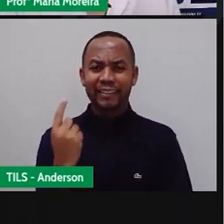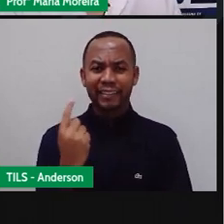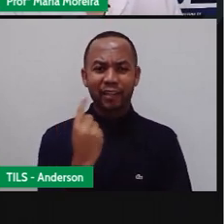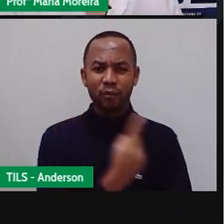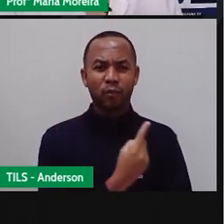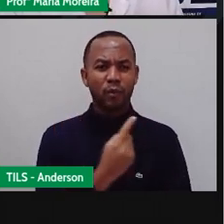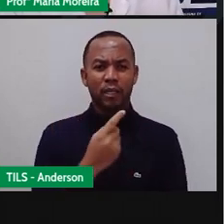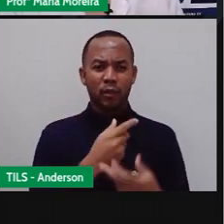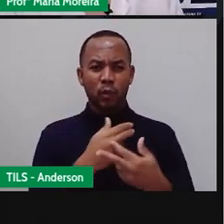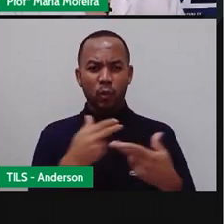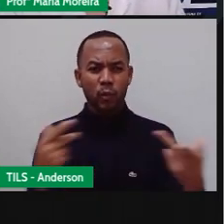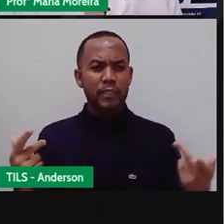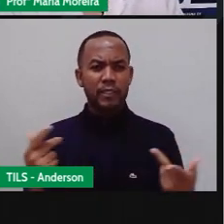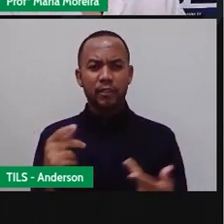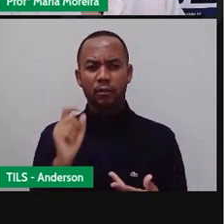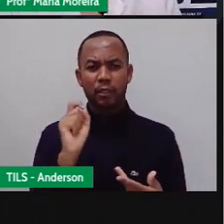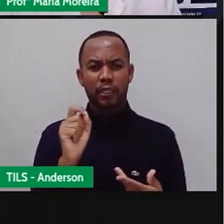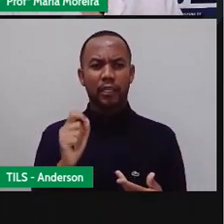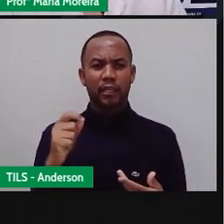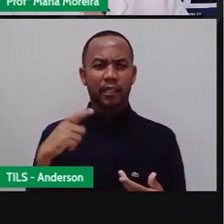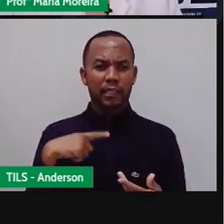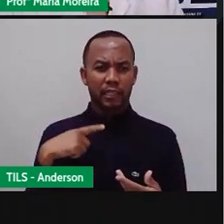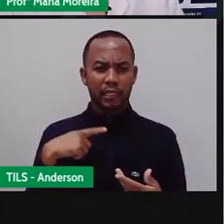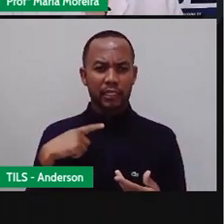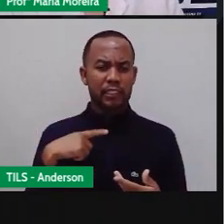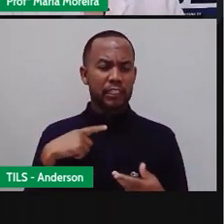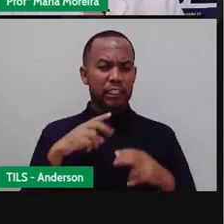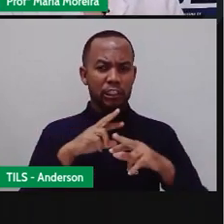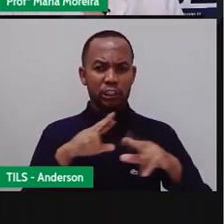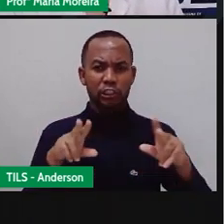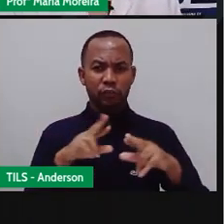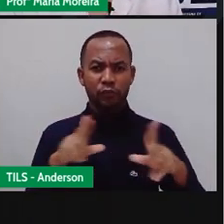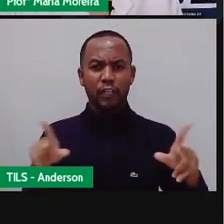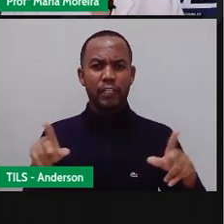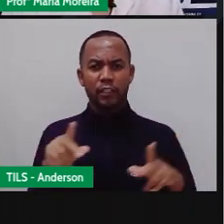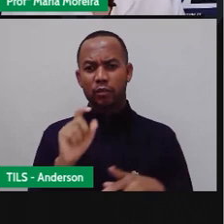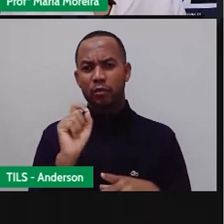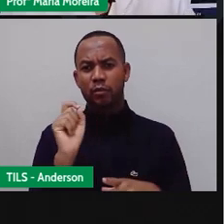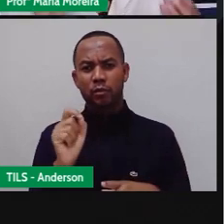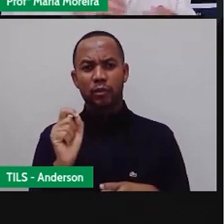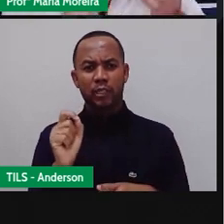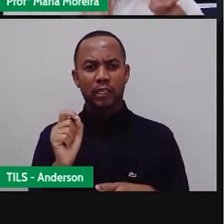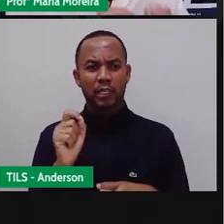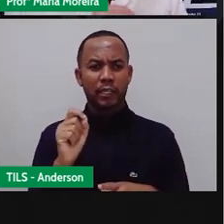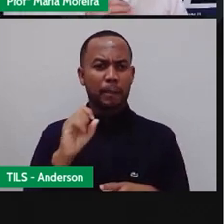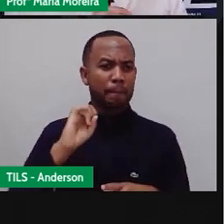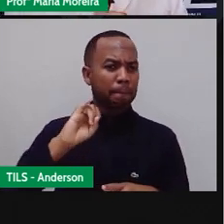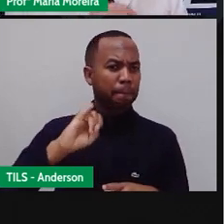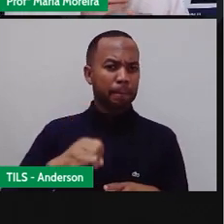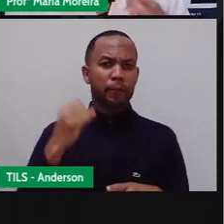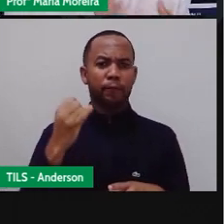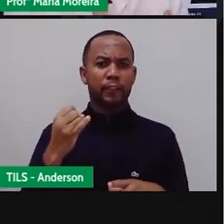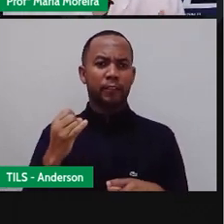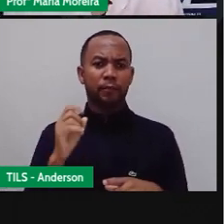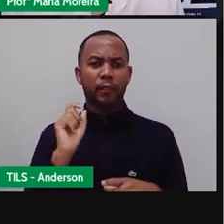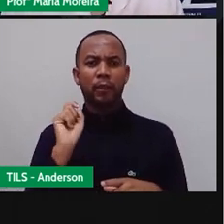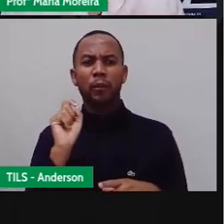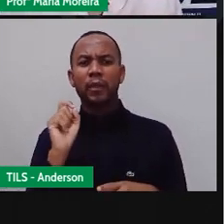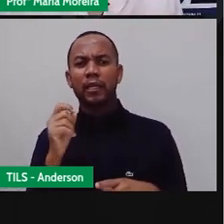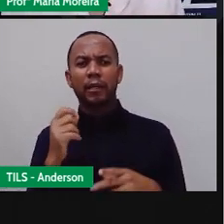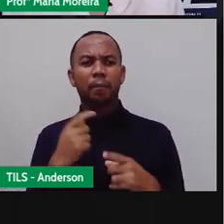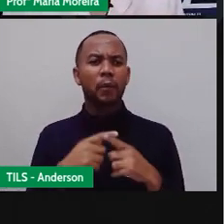um cada uma dessas coisas que a pro falou aí posso impacto ambiental diferente até porque cada um deles